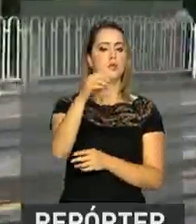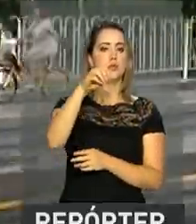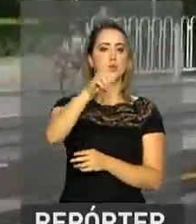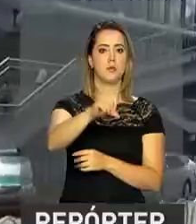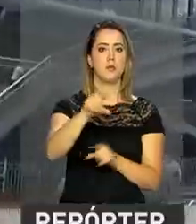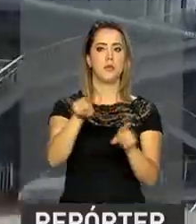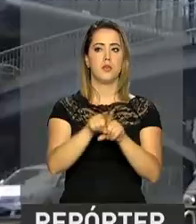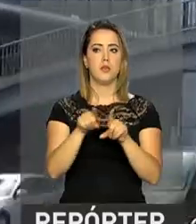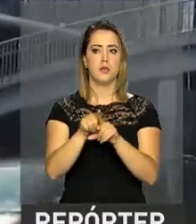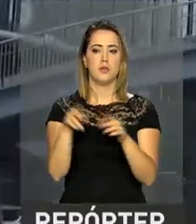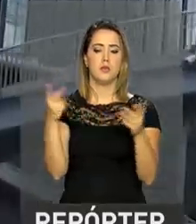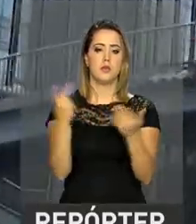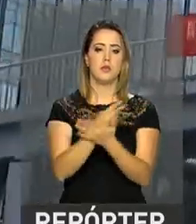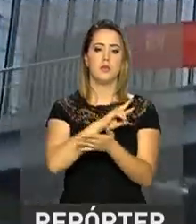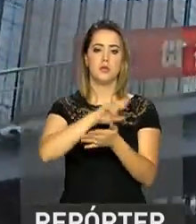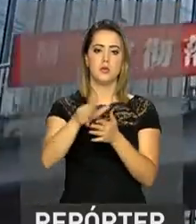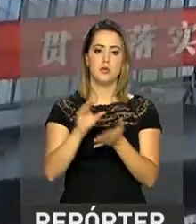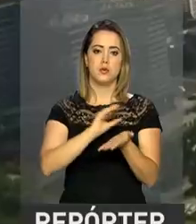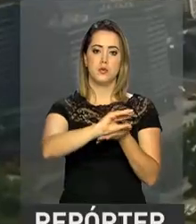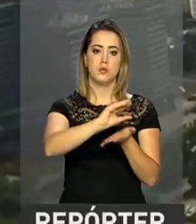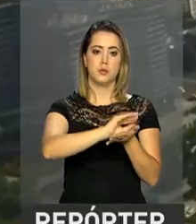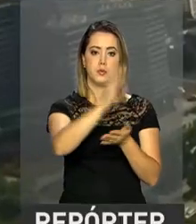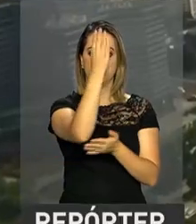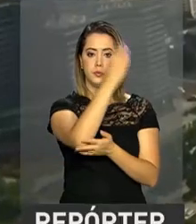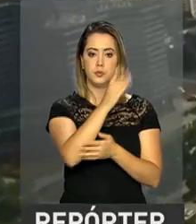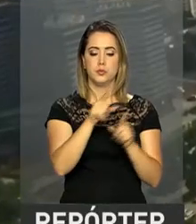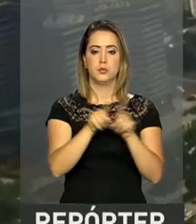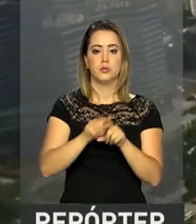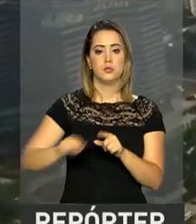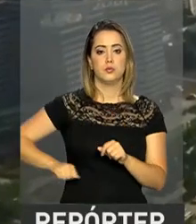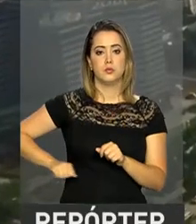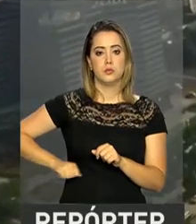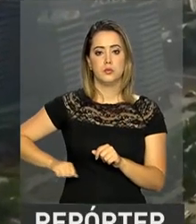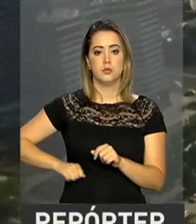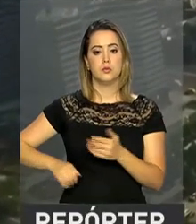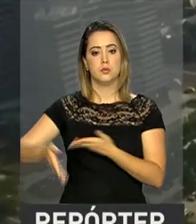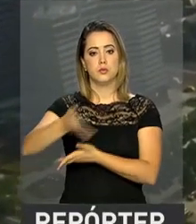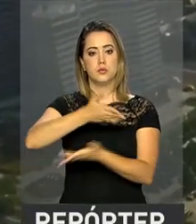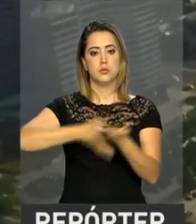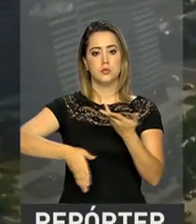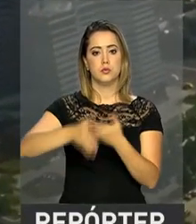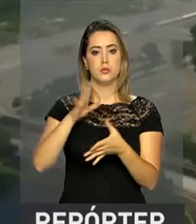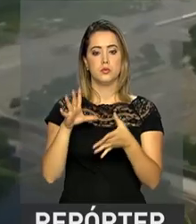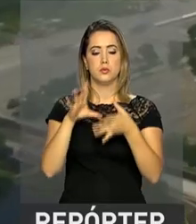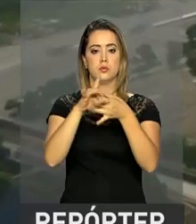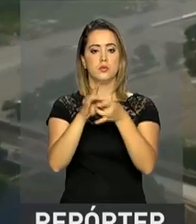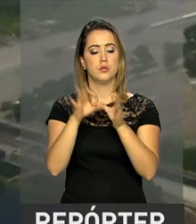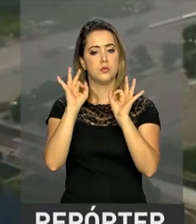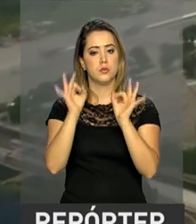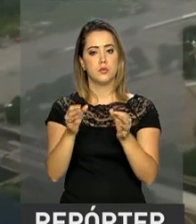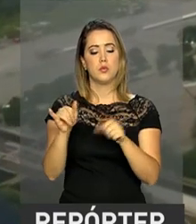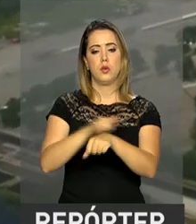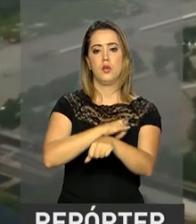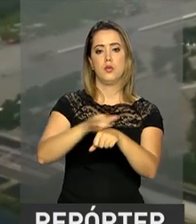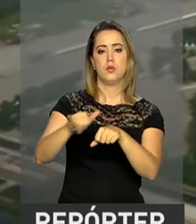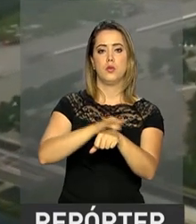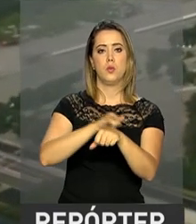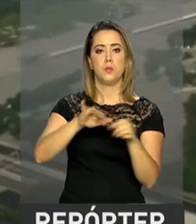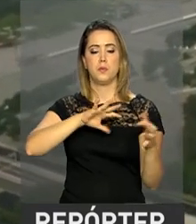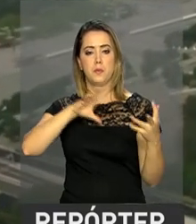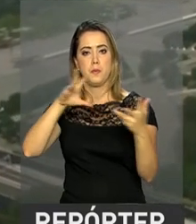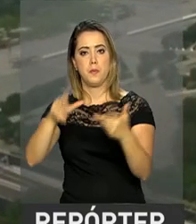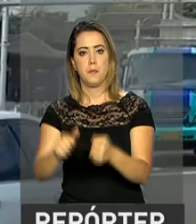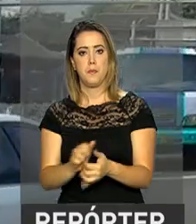e também tem feito muitos investimentos. Na diplomacia, a relação é de parceria estratégica